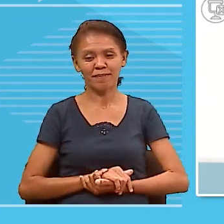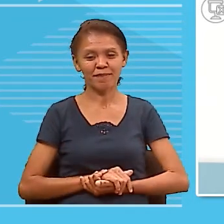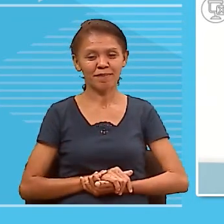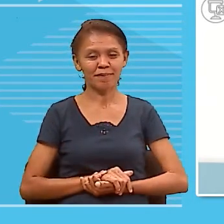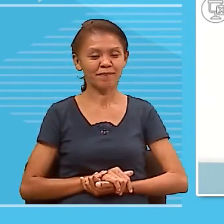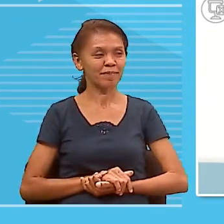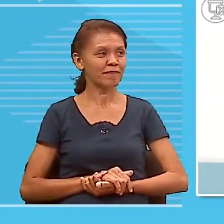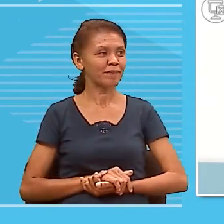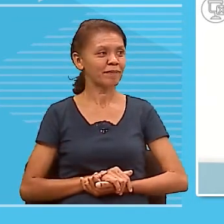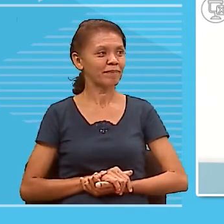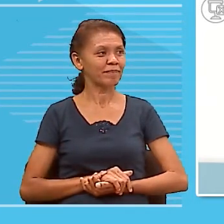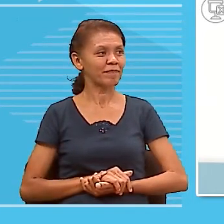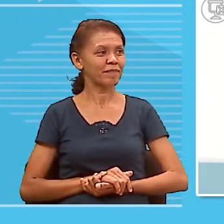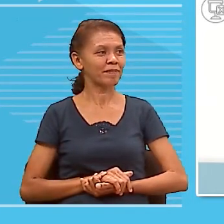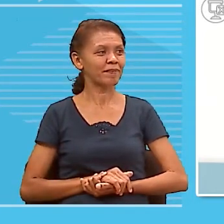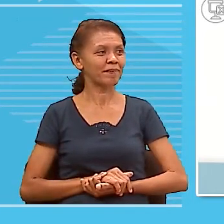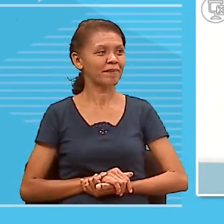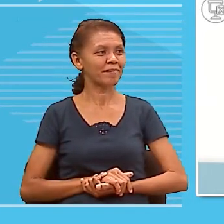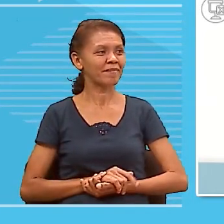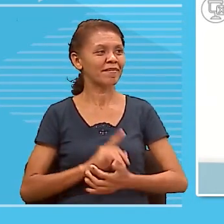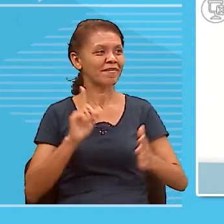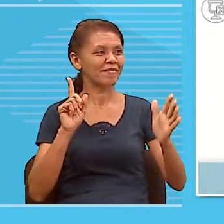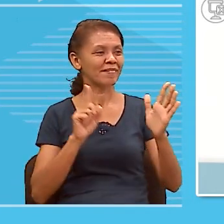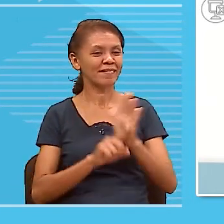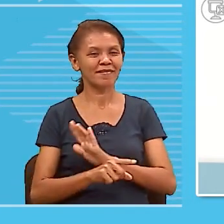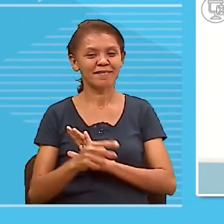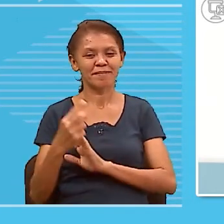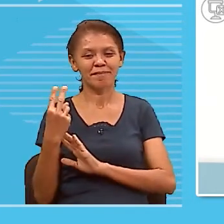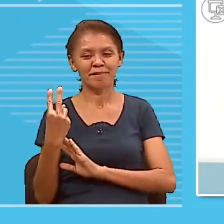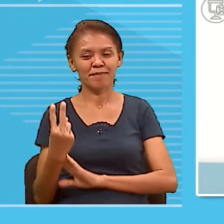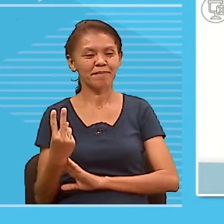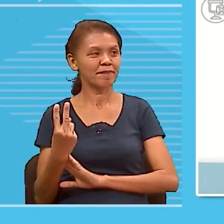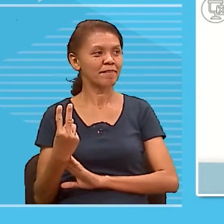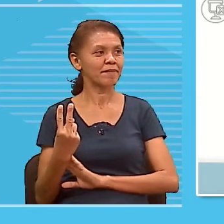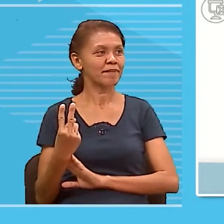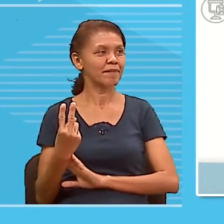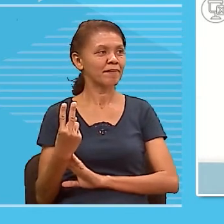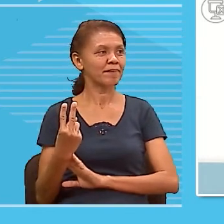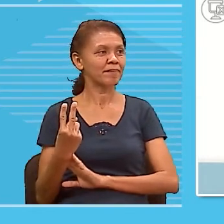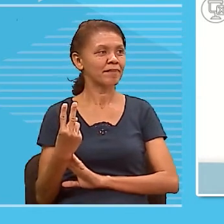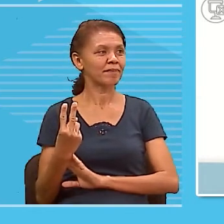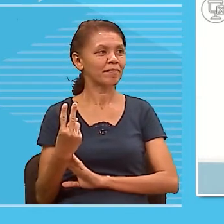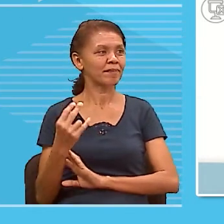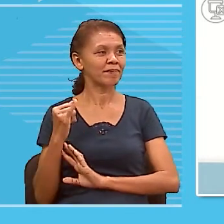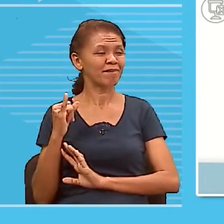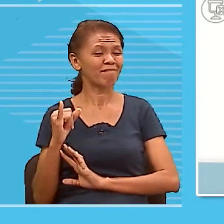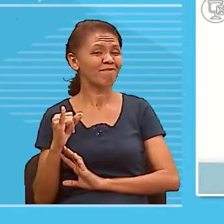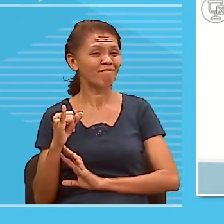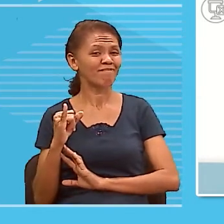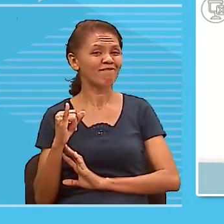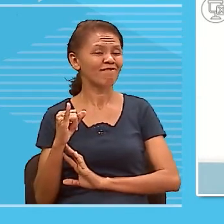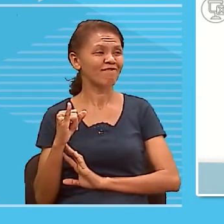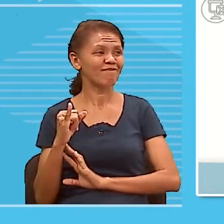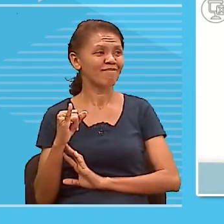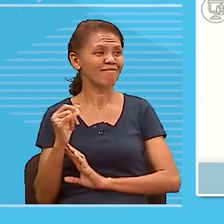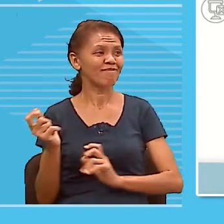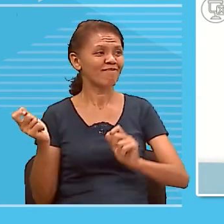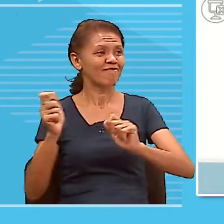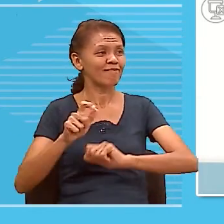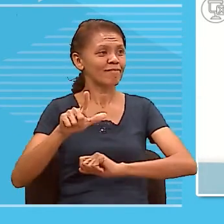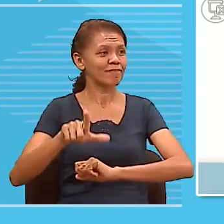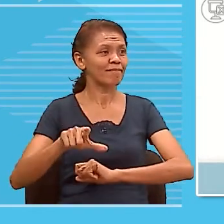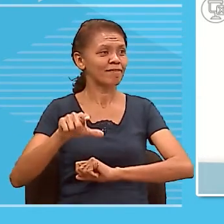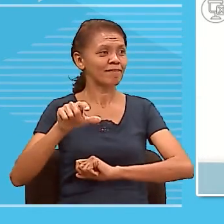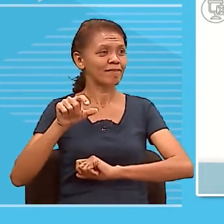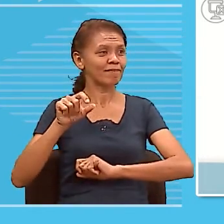Ah beleza entendi tivesse porém de escolher Olha aí